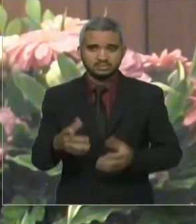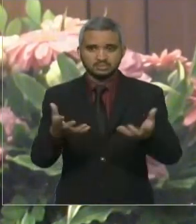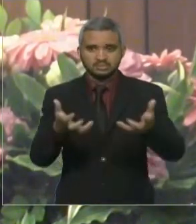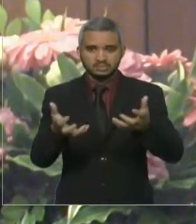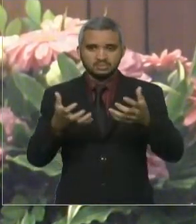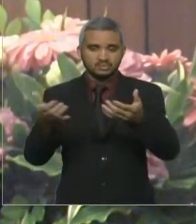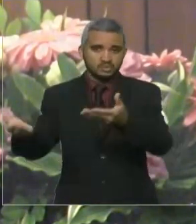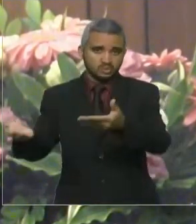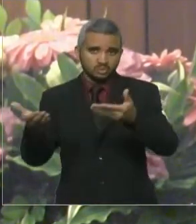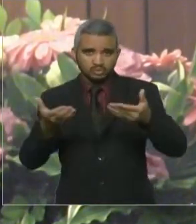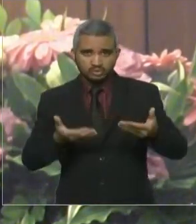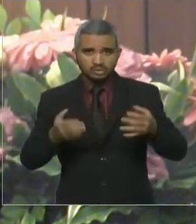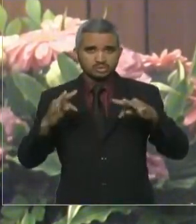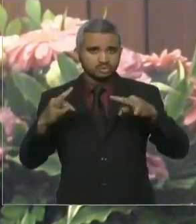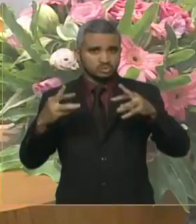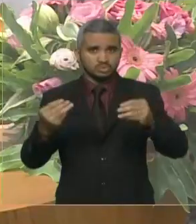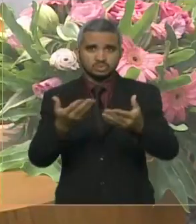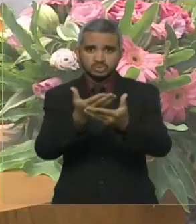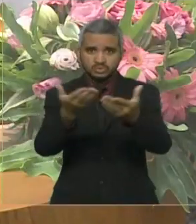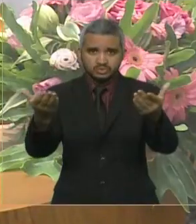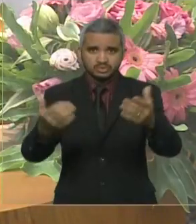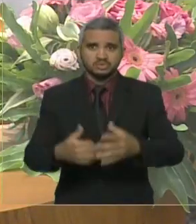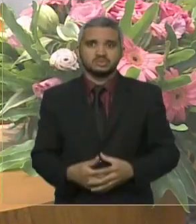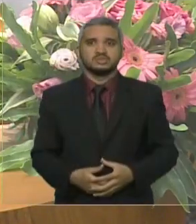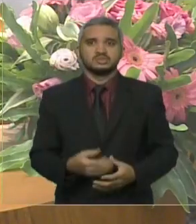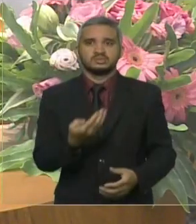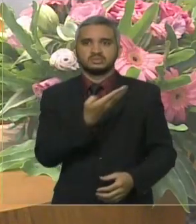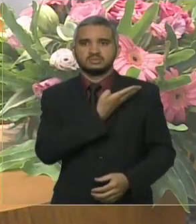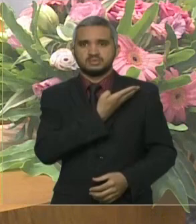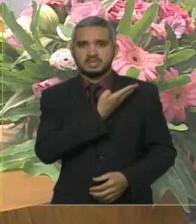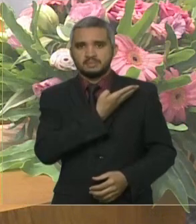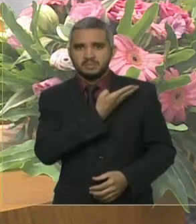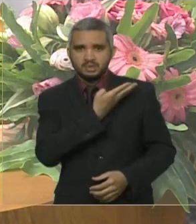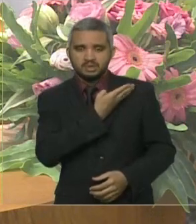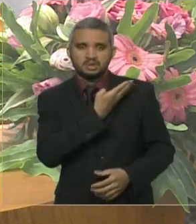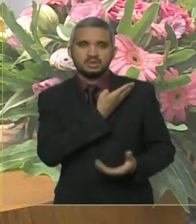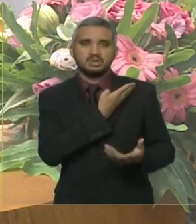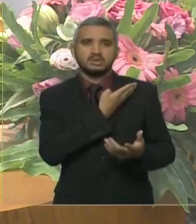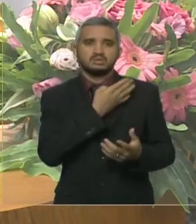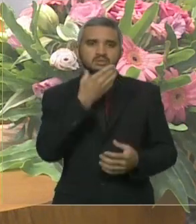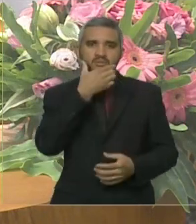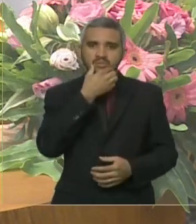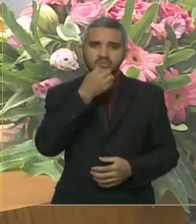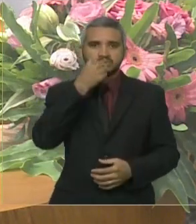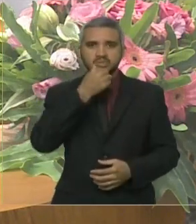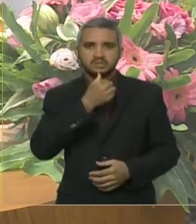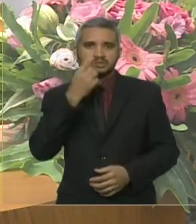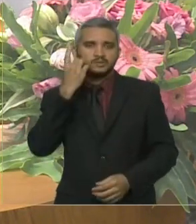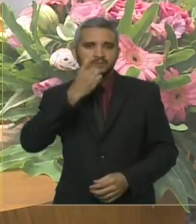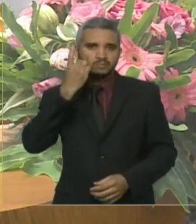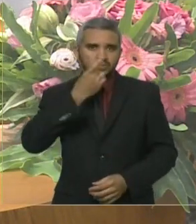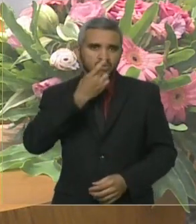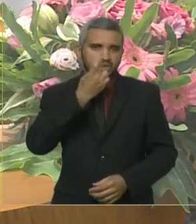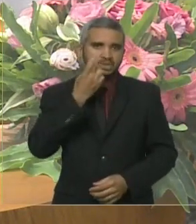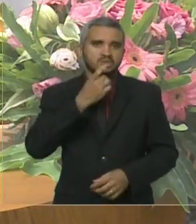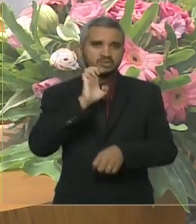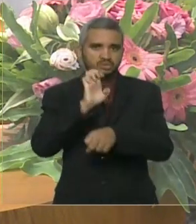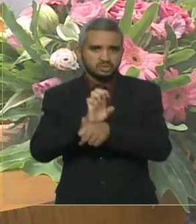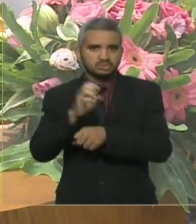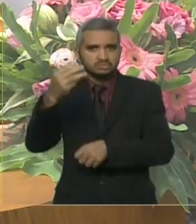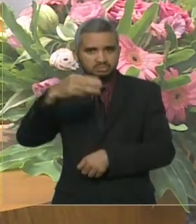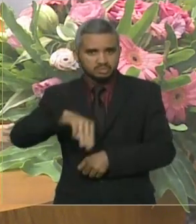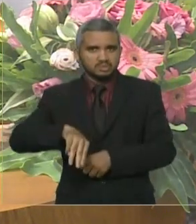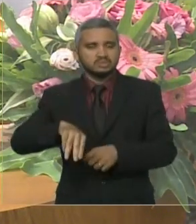os parlamentares dessa casa, a todos os amigos e amigas deputados e deputadas estaduais,